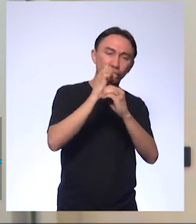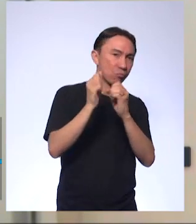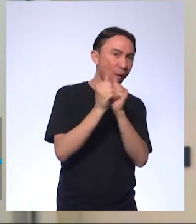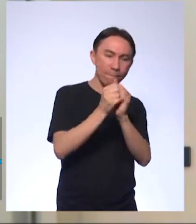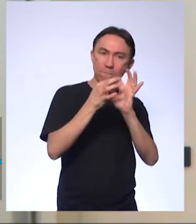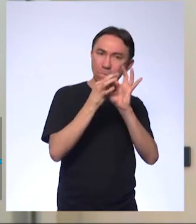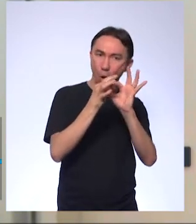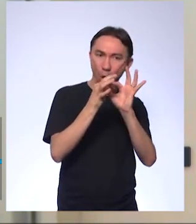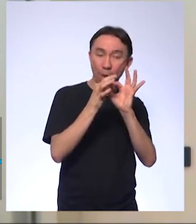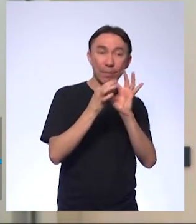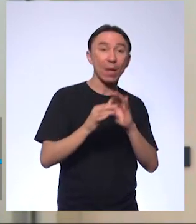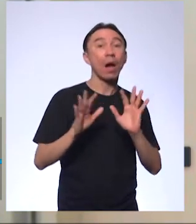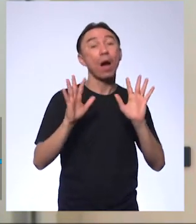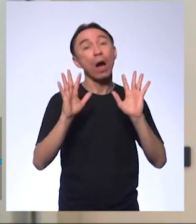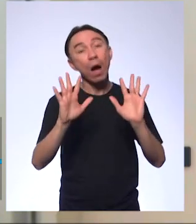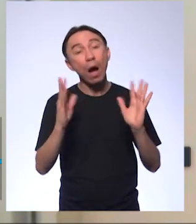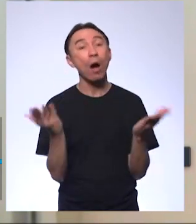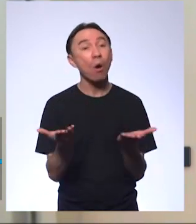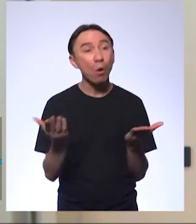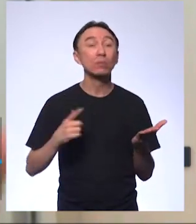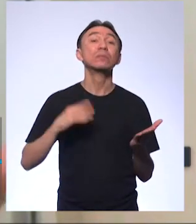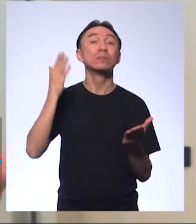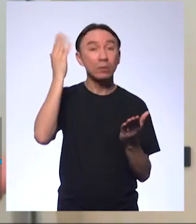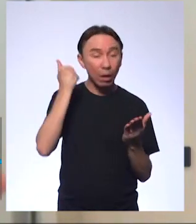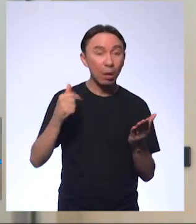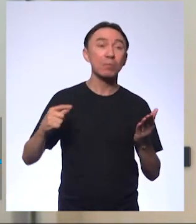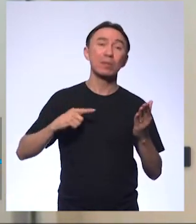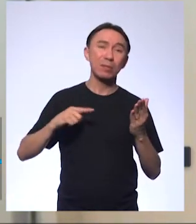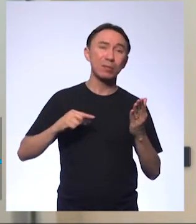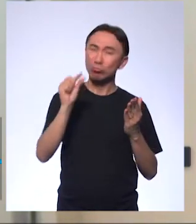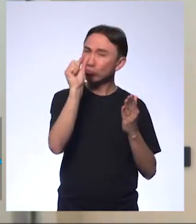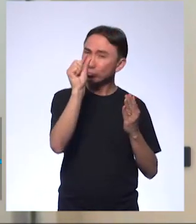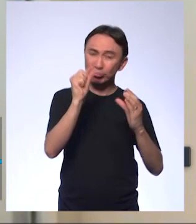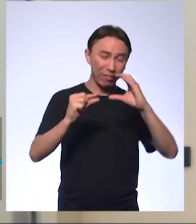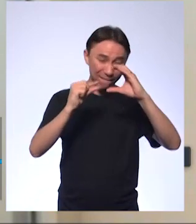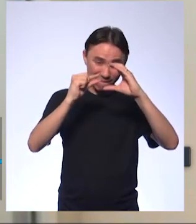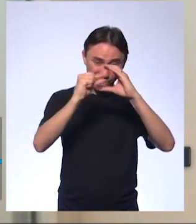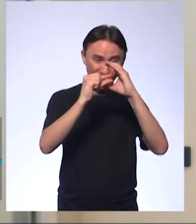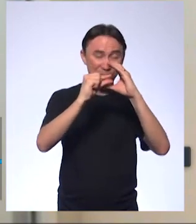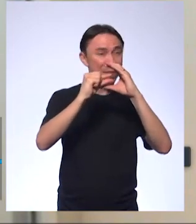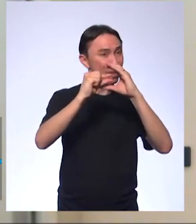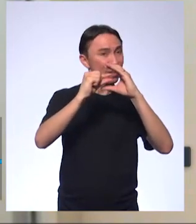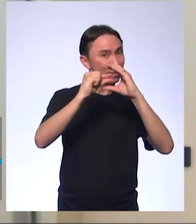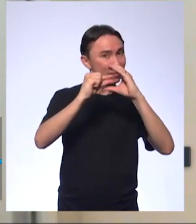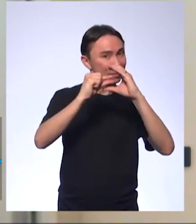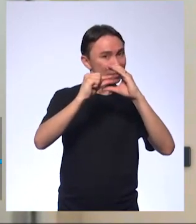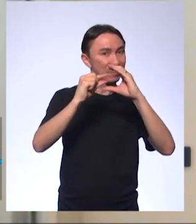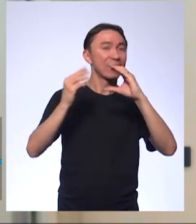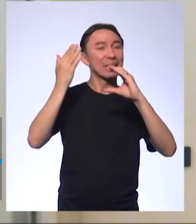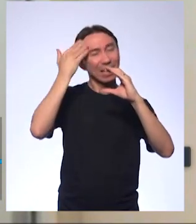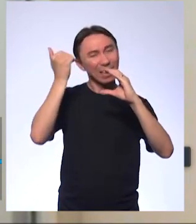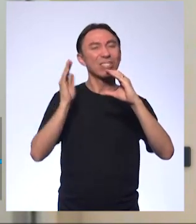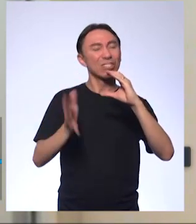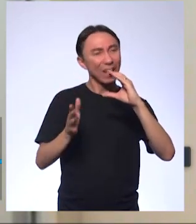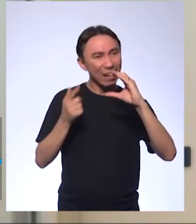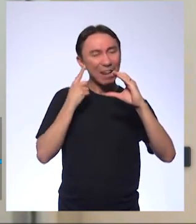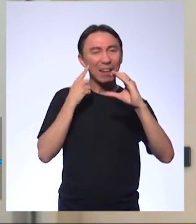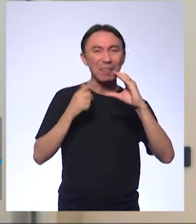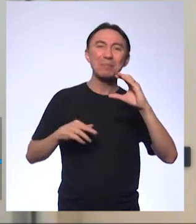ele encontrou o núcleo, né? Ele não tinha isso antes, era um modelo esférico com os elétrons ao